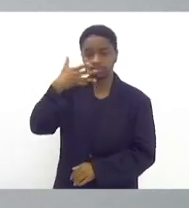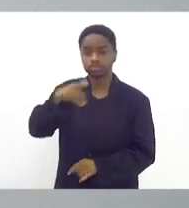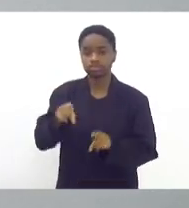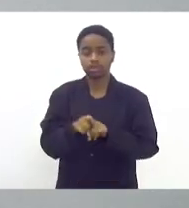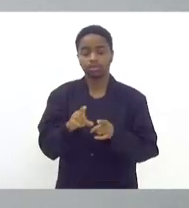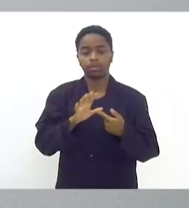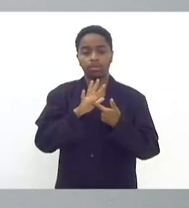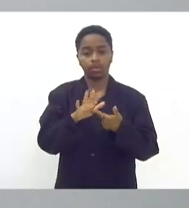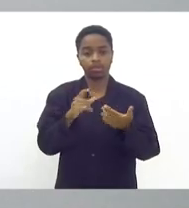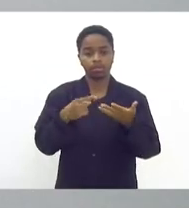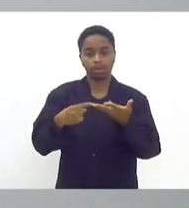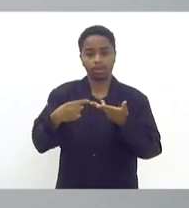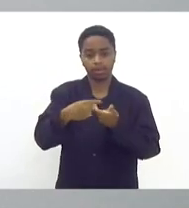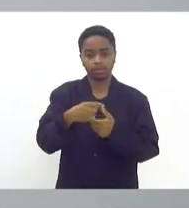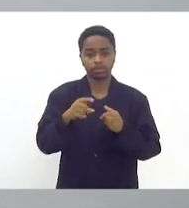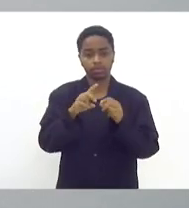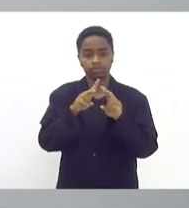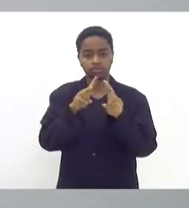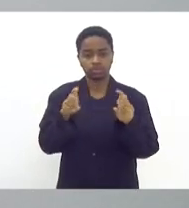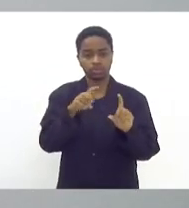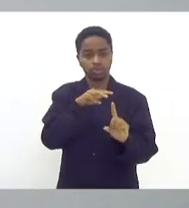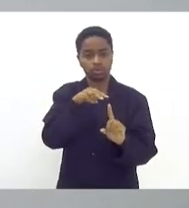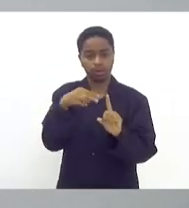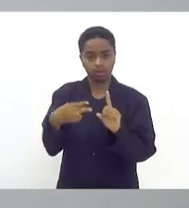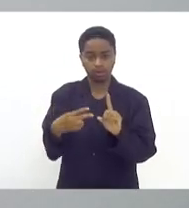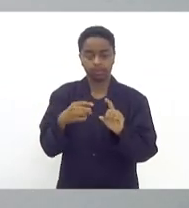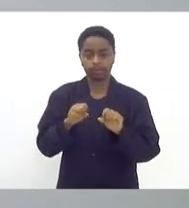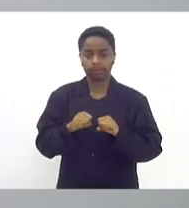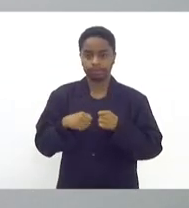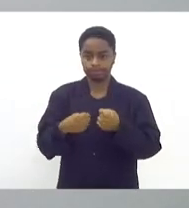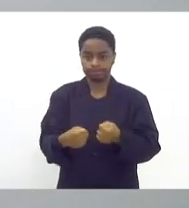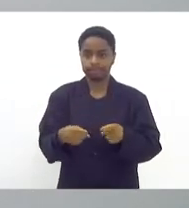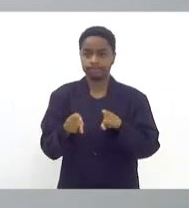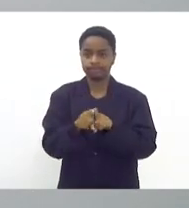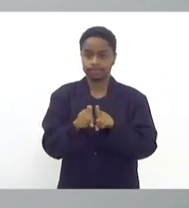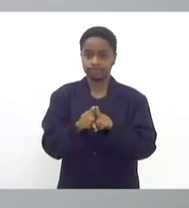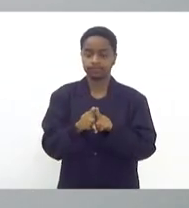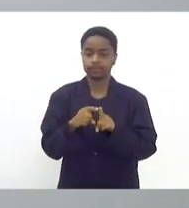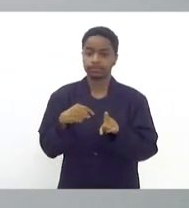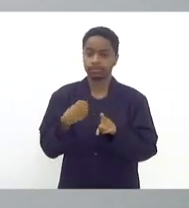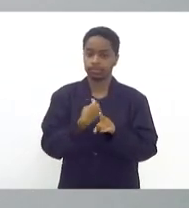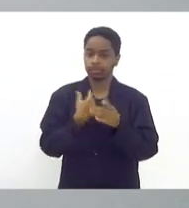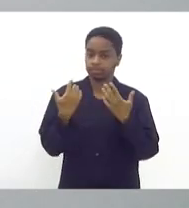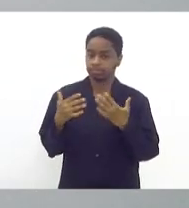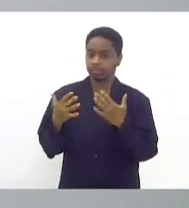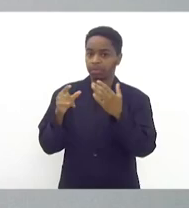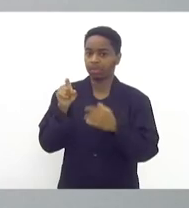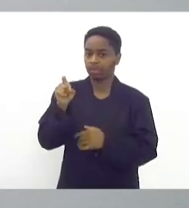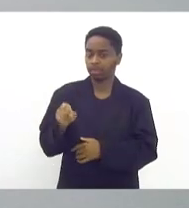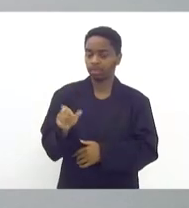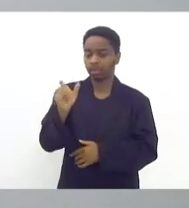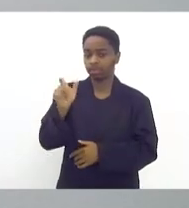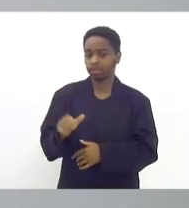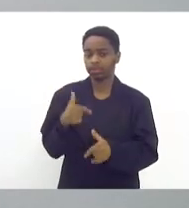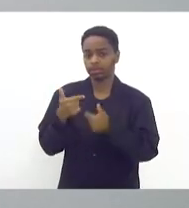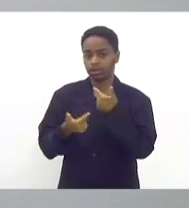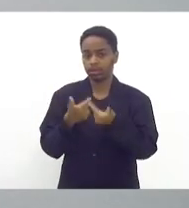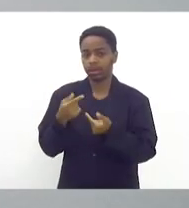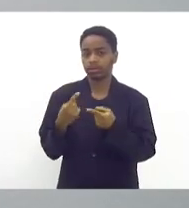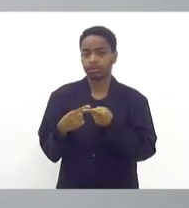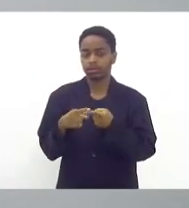os fatos sobre a ótica né da Defesa até louvamos muito a posição dela porque nós queremos